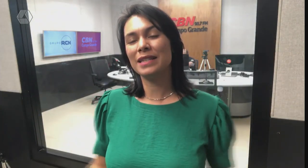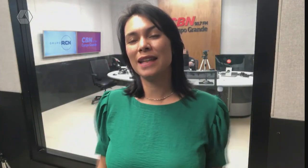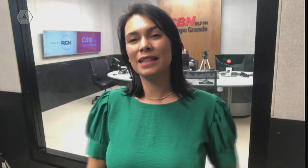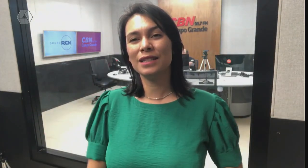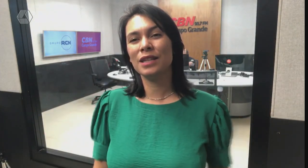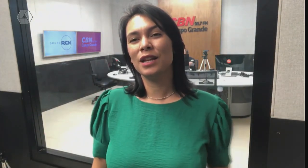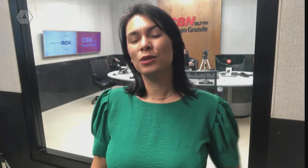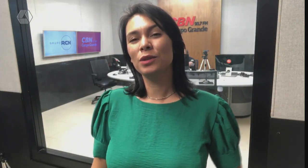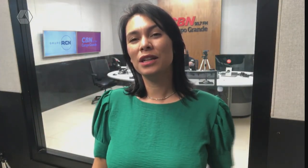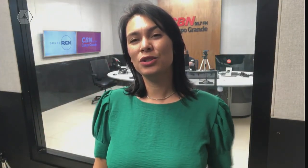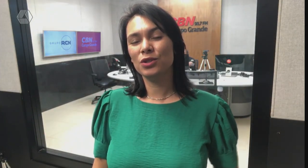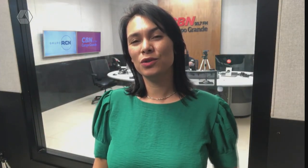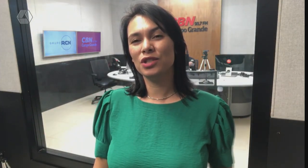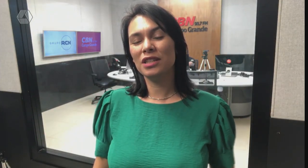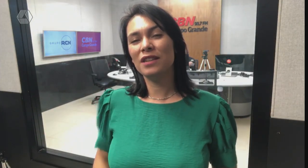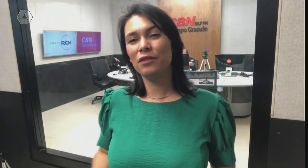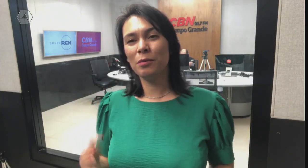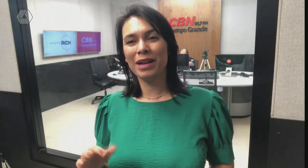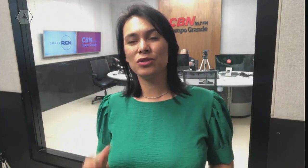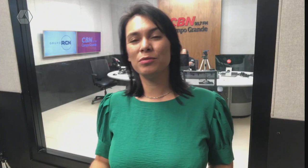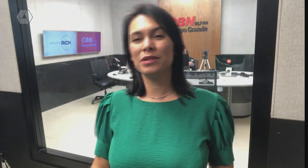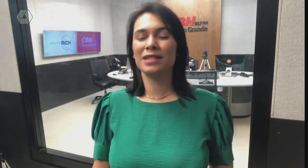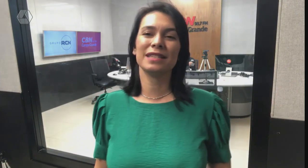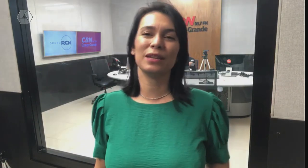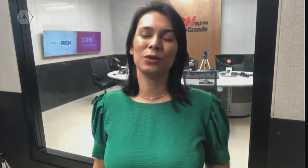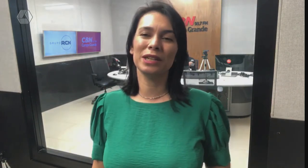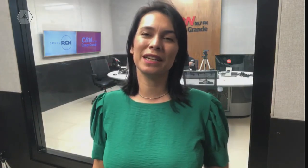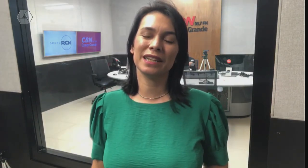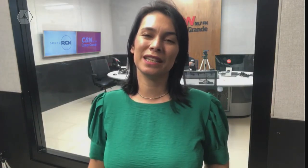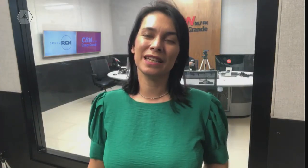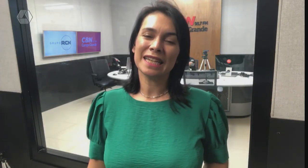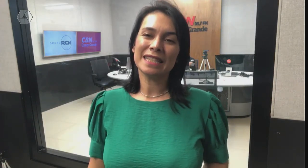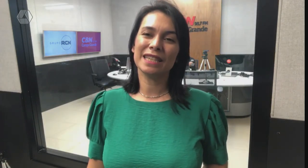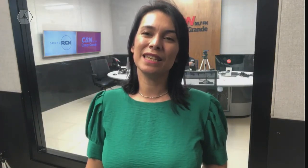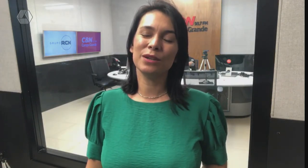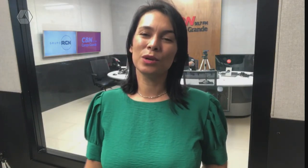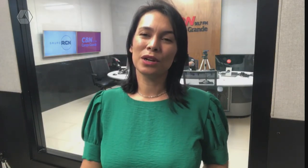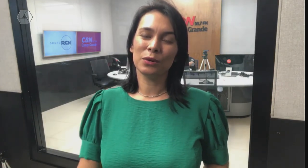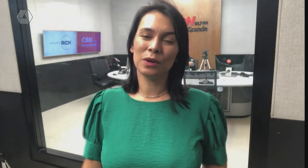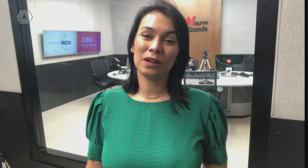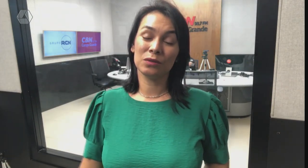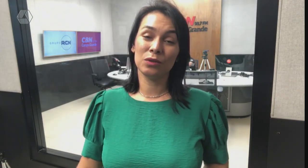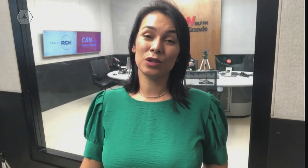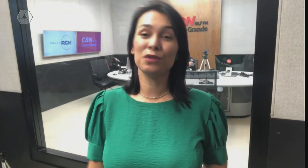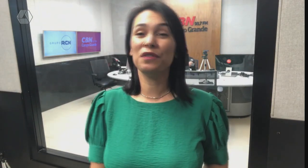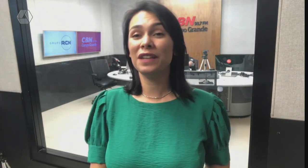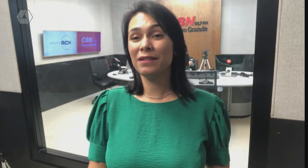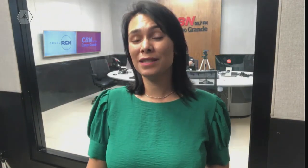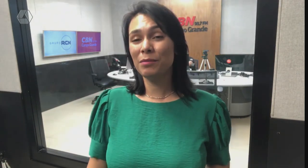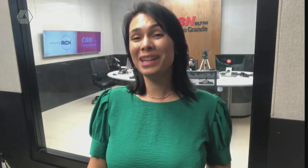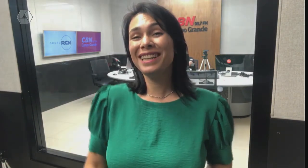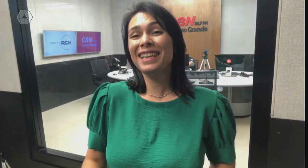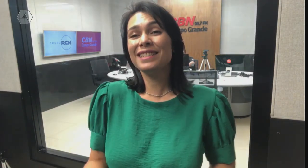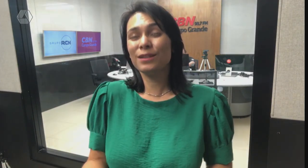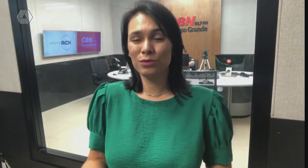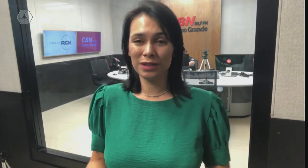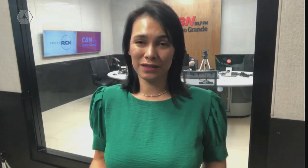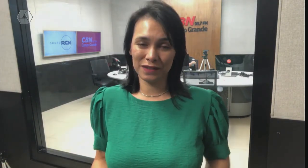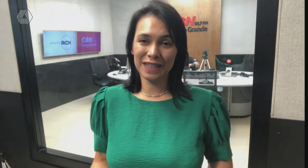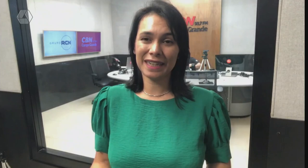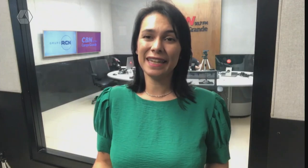né? Esparçadas durante o dia. Foi mais ou menos nessa tônica que seguiu o nosso final de semana.